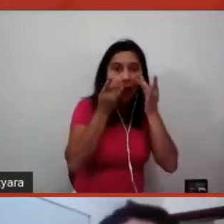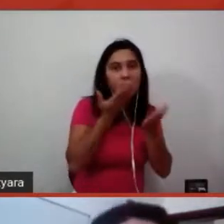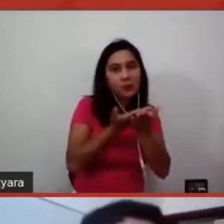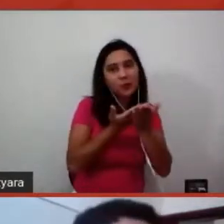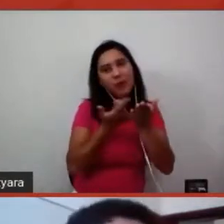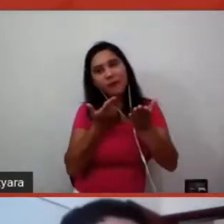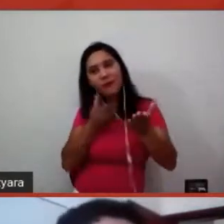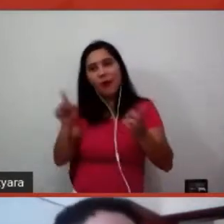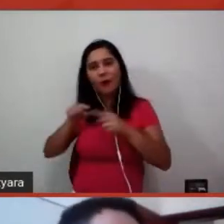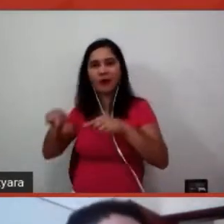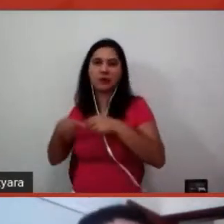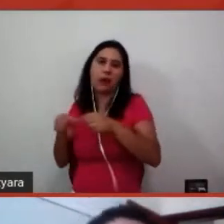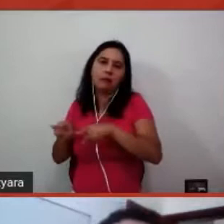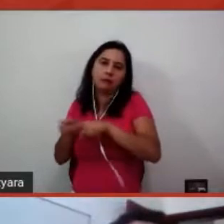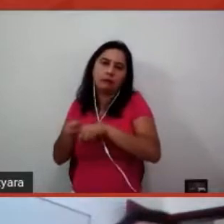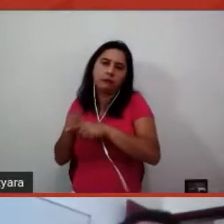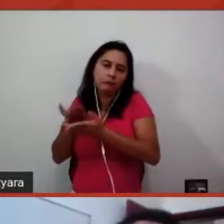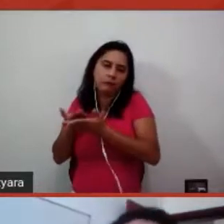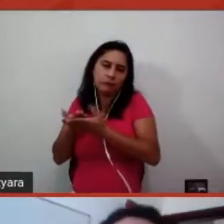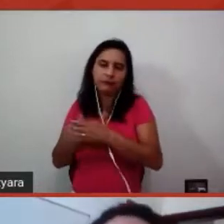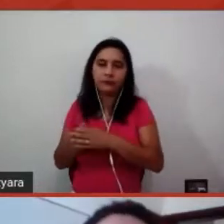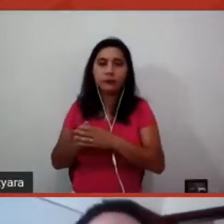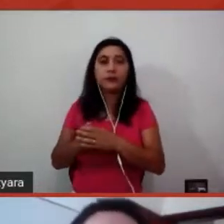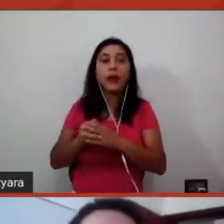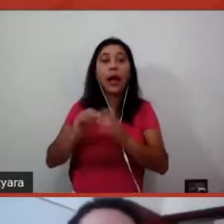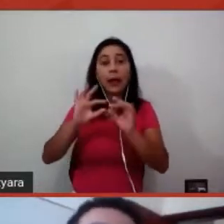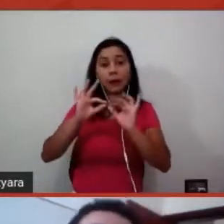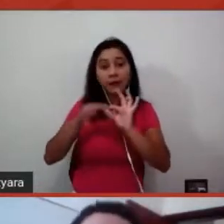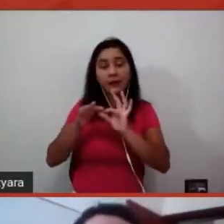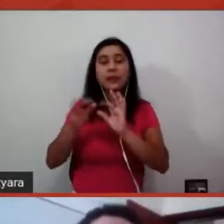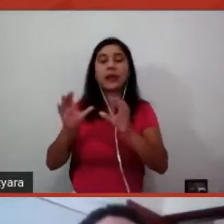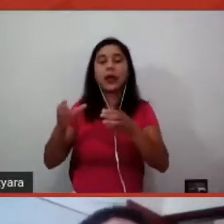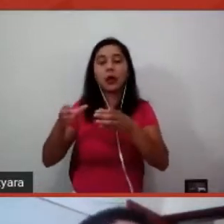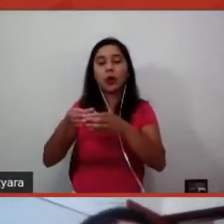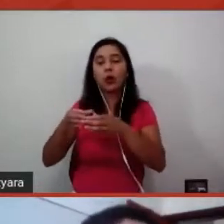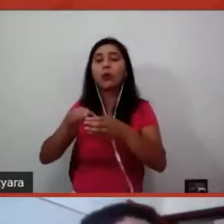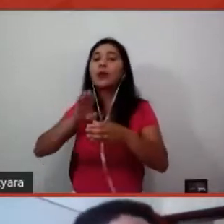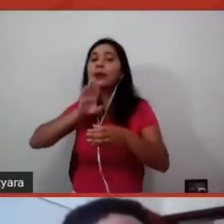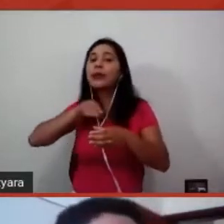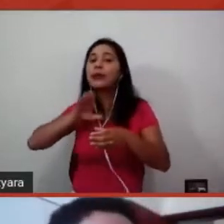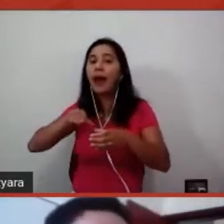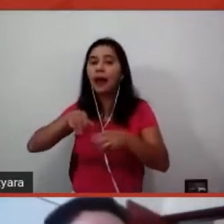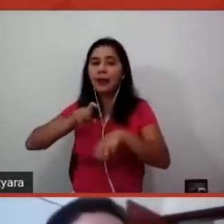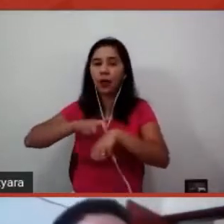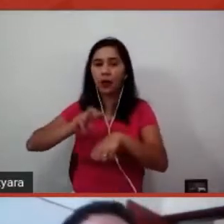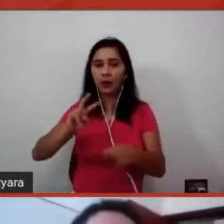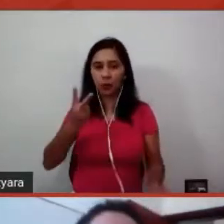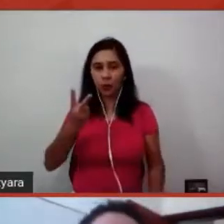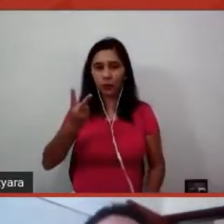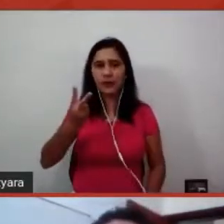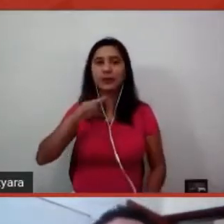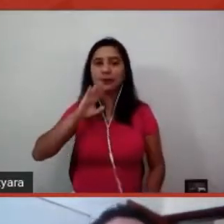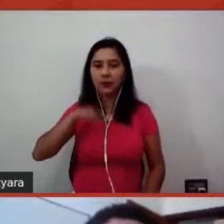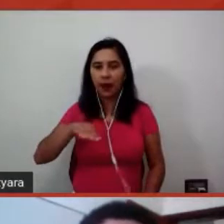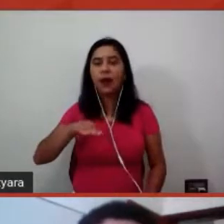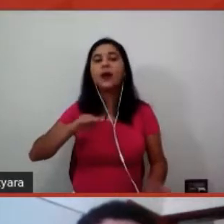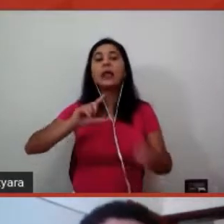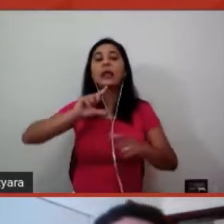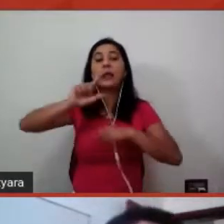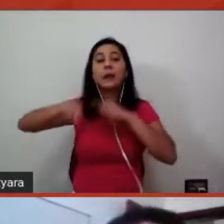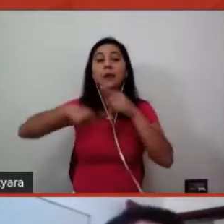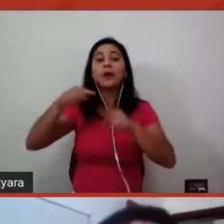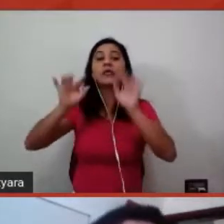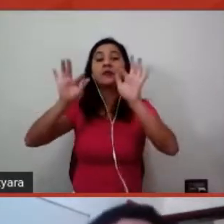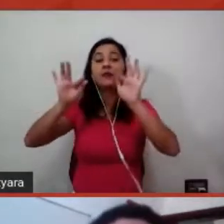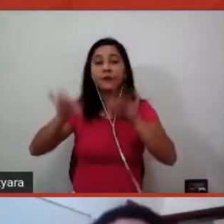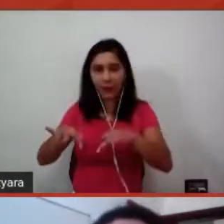continuamos a oficina nos pequenos grupos na segunda-feira à tarde, a partir das 14 horas. E aí, a finalização da oficina vai